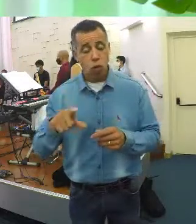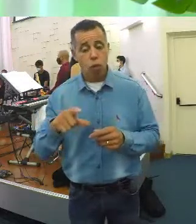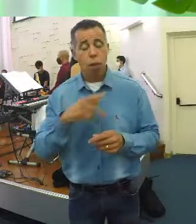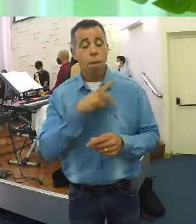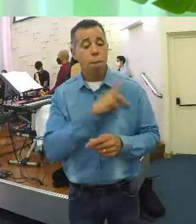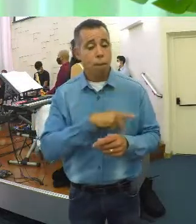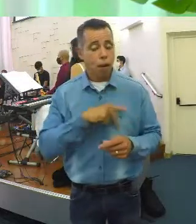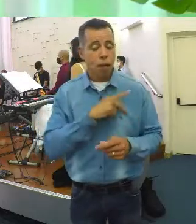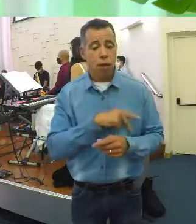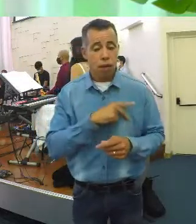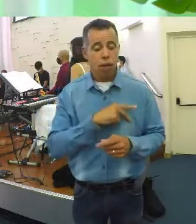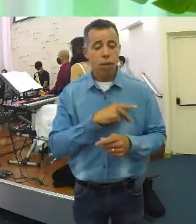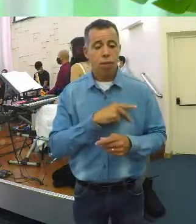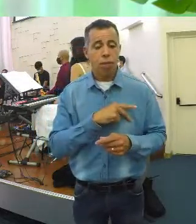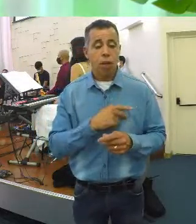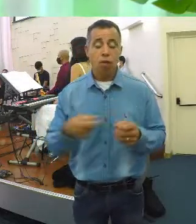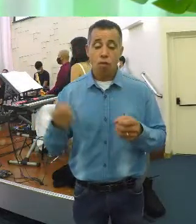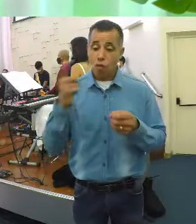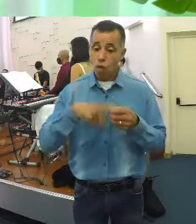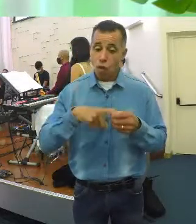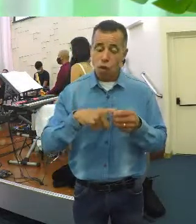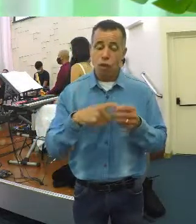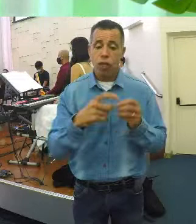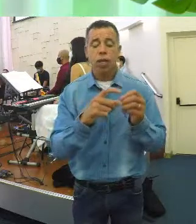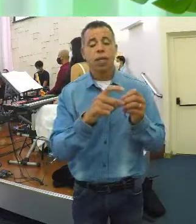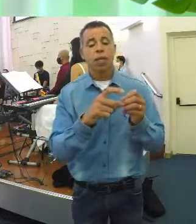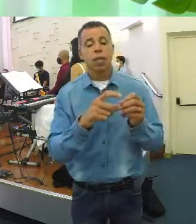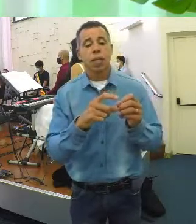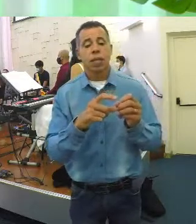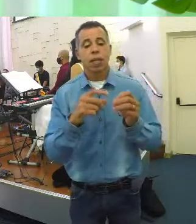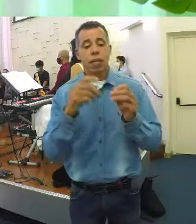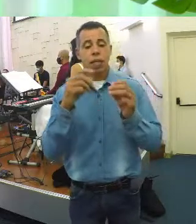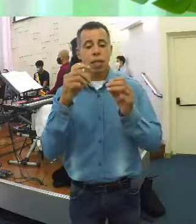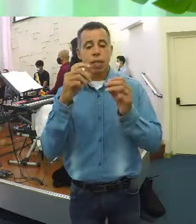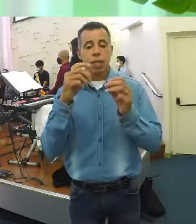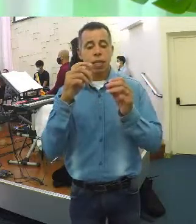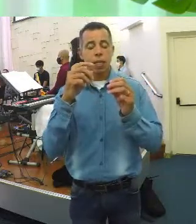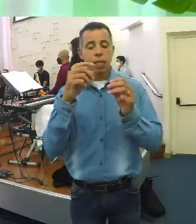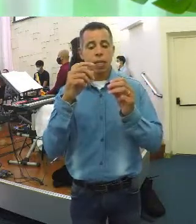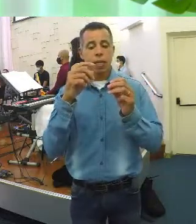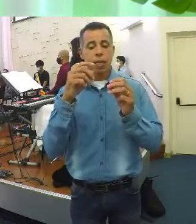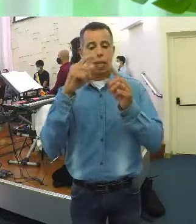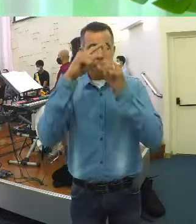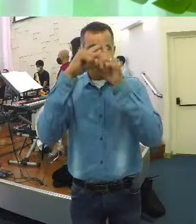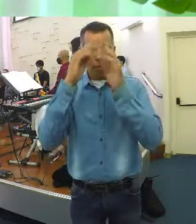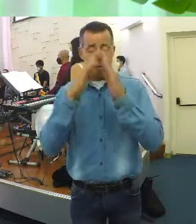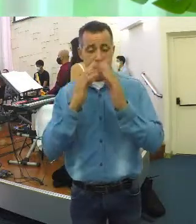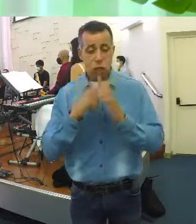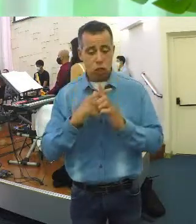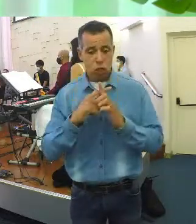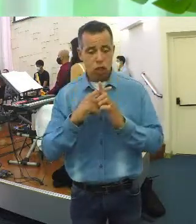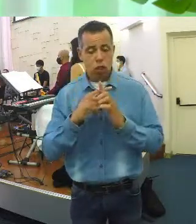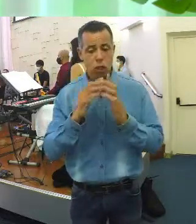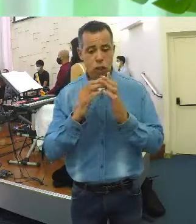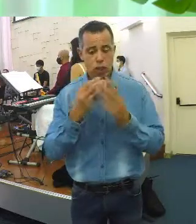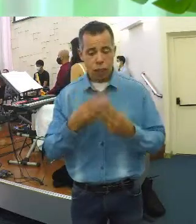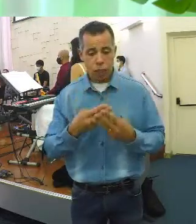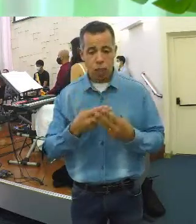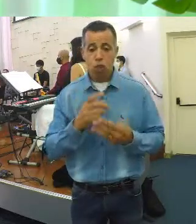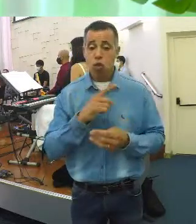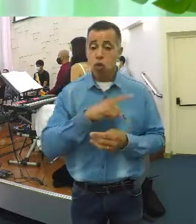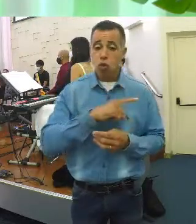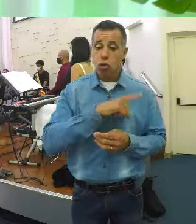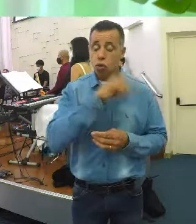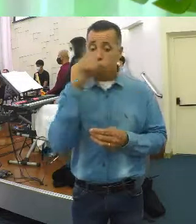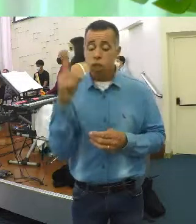Barnabé voltam à sinagoga, no versículo 44, que eu li inicialmente, e num dia de sábado, um grande avivamento se